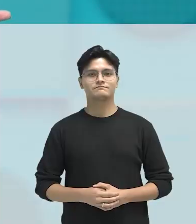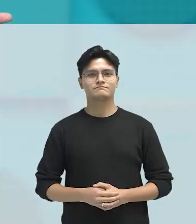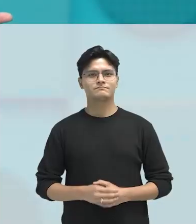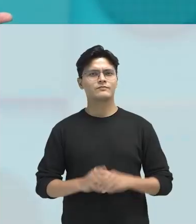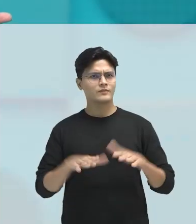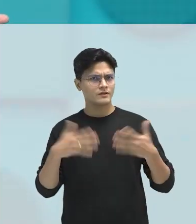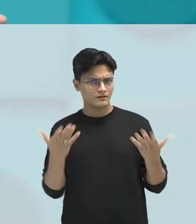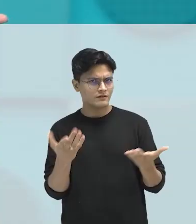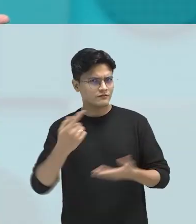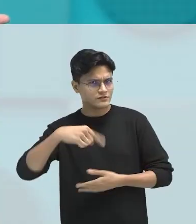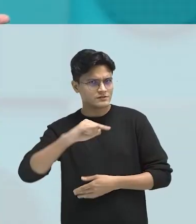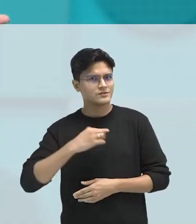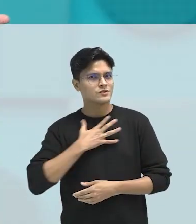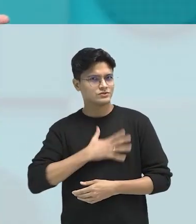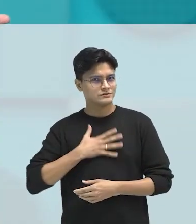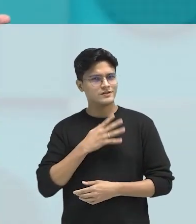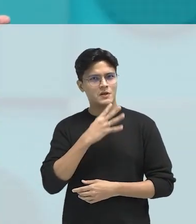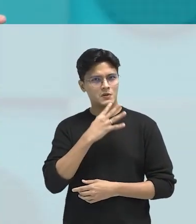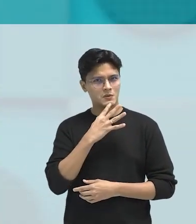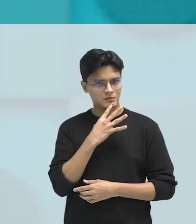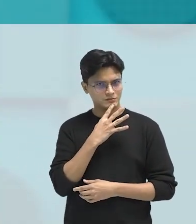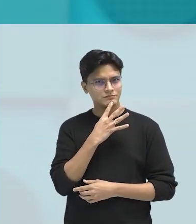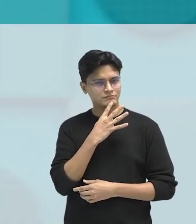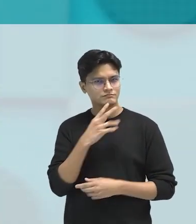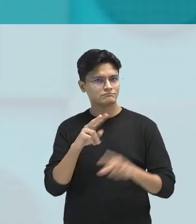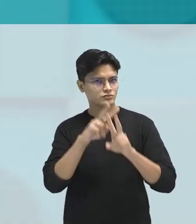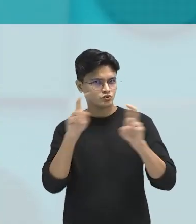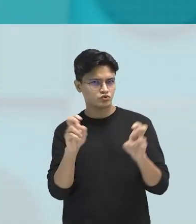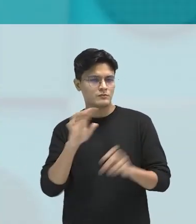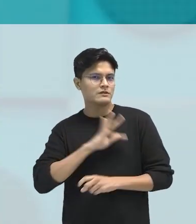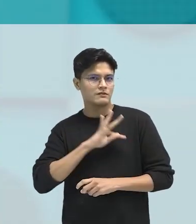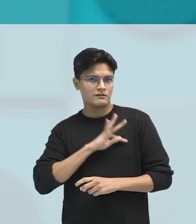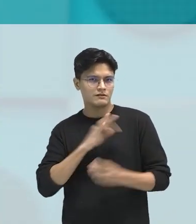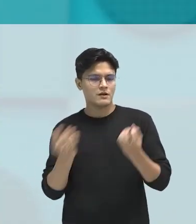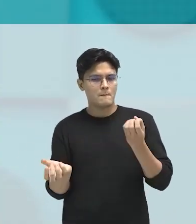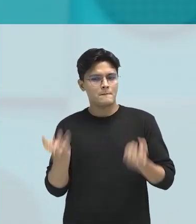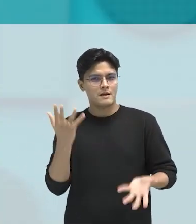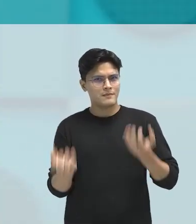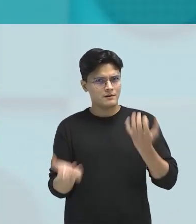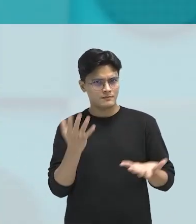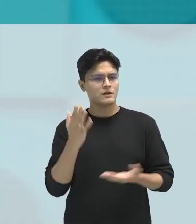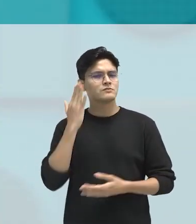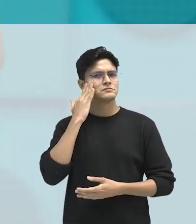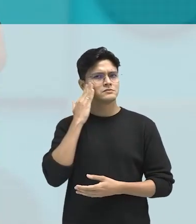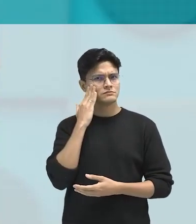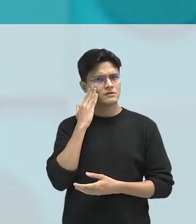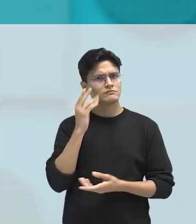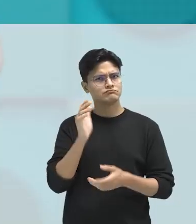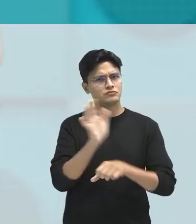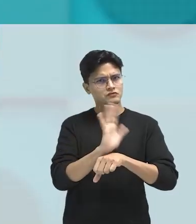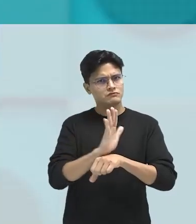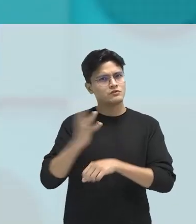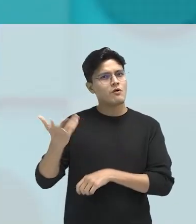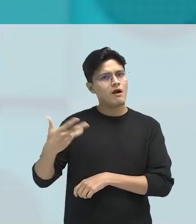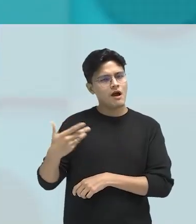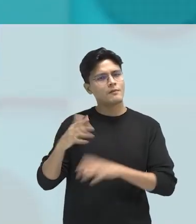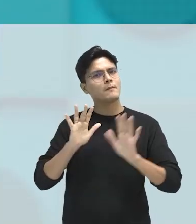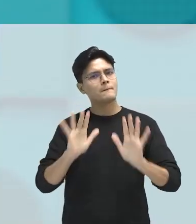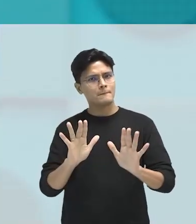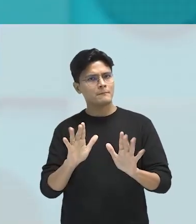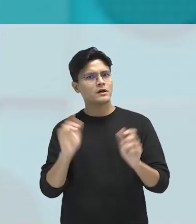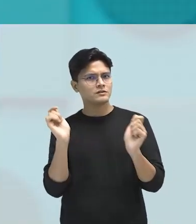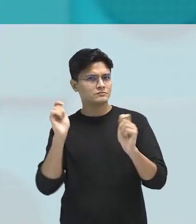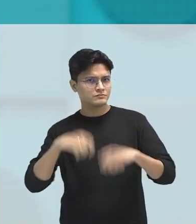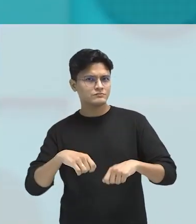E aí, vocês gostaram de conhecer um pouquinho dessas técnicas? Eu sei que foi muito rápido, mas já dá para a gente incluir